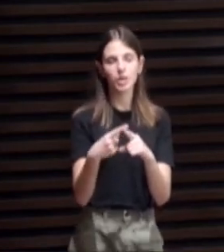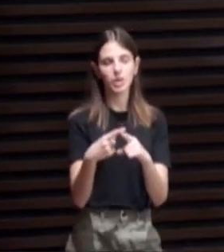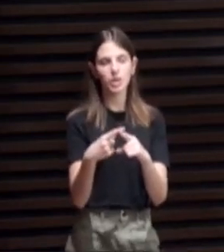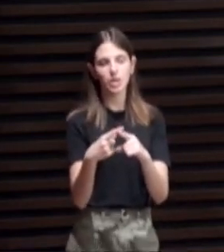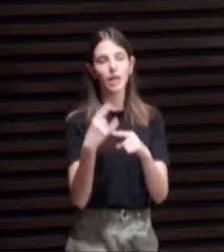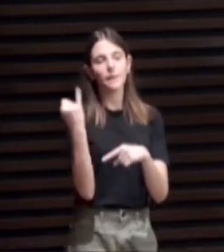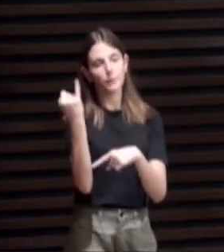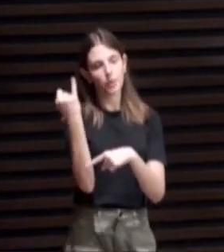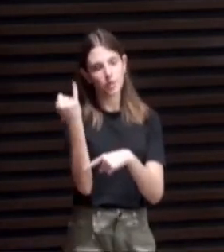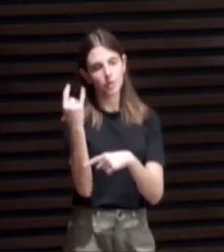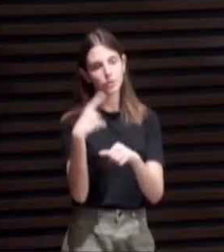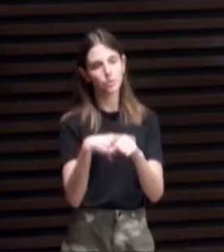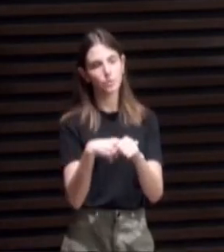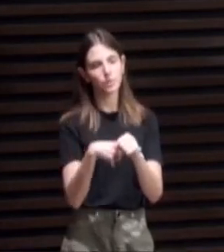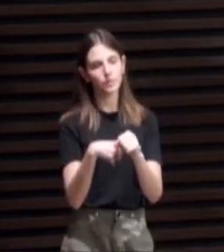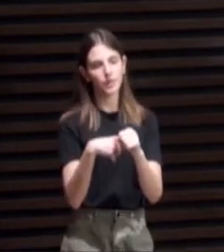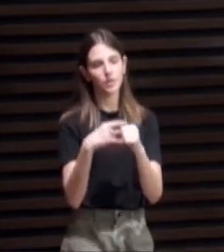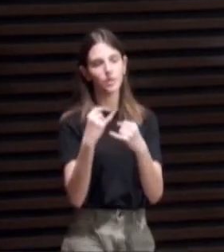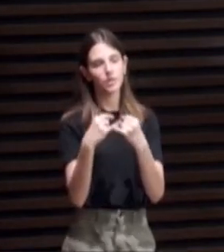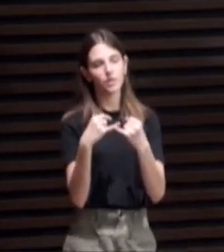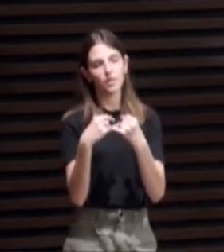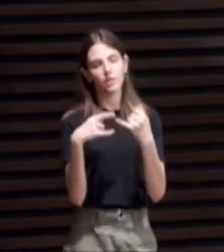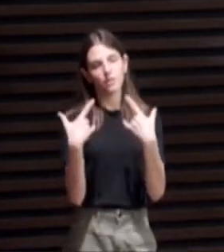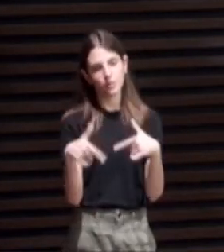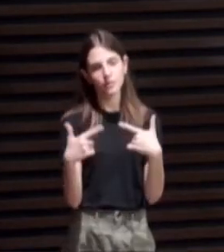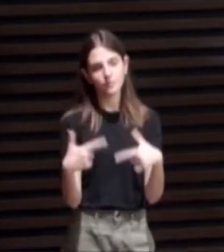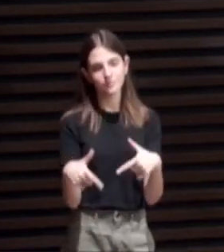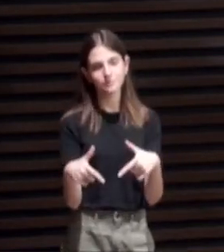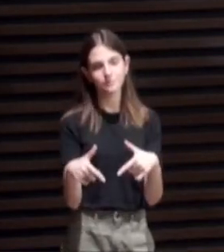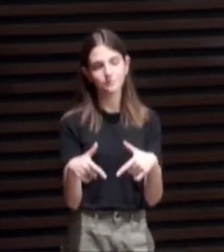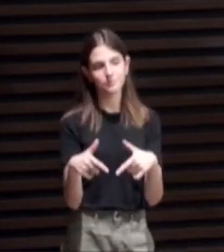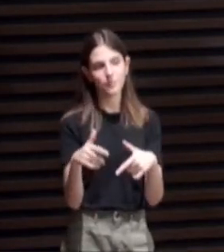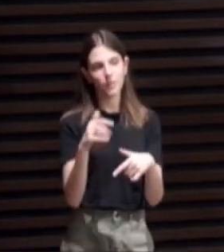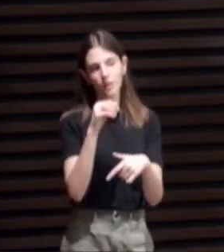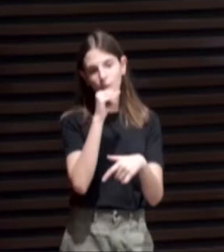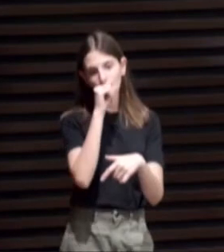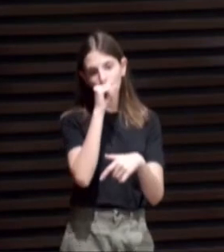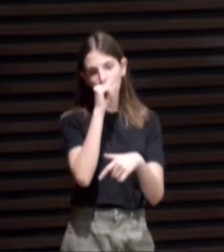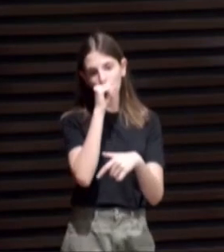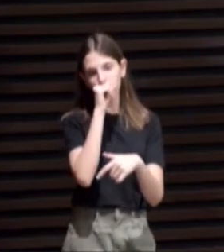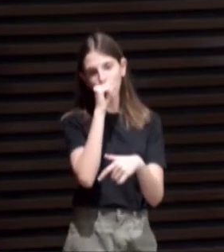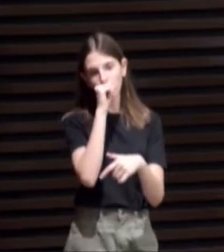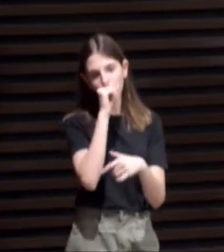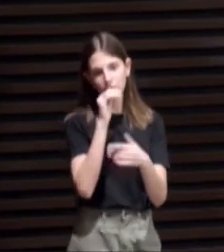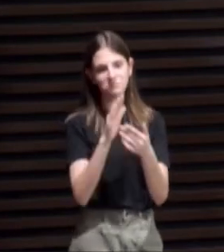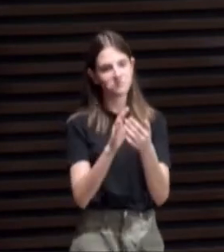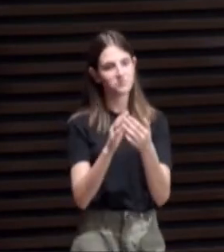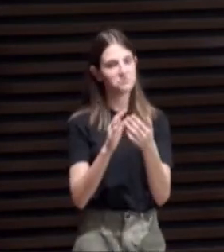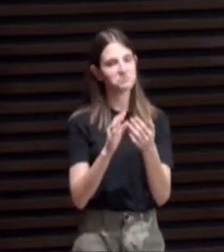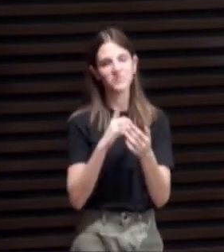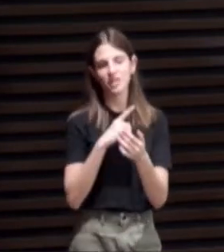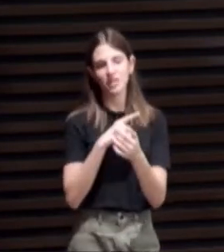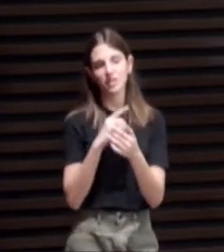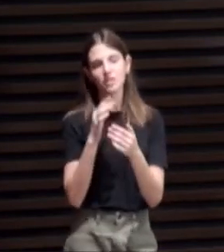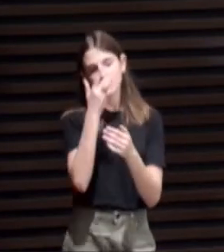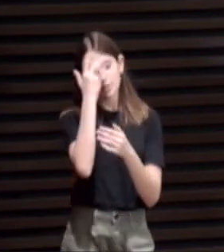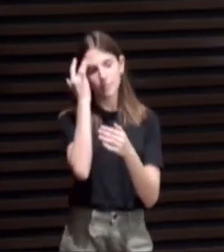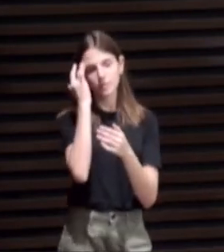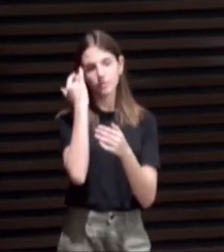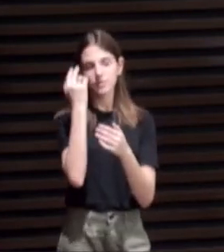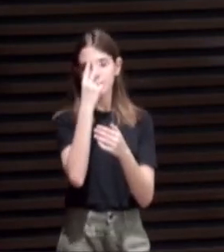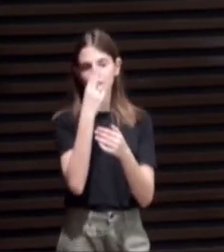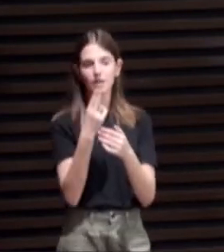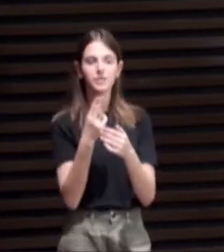no contexto evangelical o outro vai dizer que, não, mas isso é uma questão de interpretação. Não é uma questão de interpretação. Os